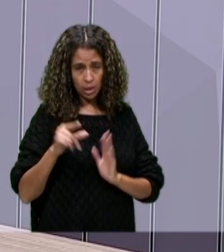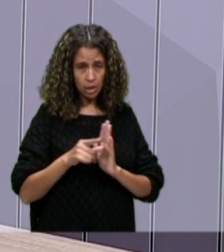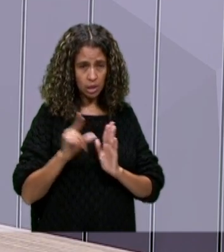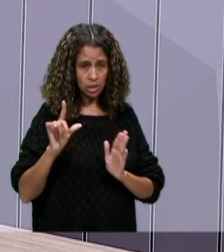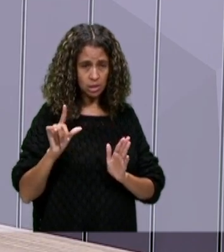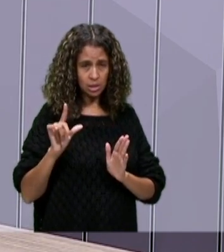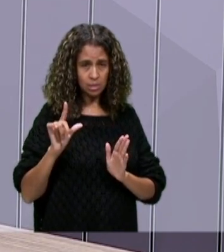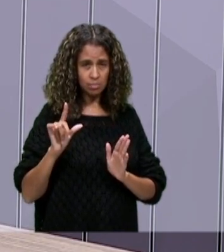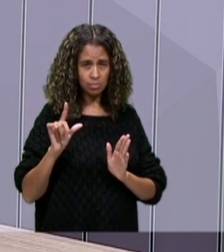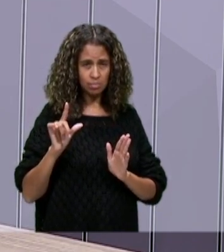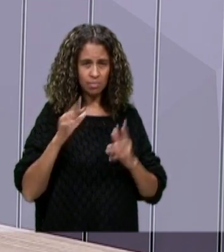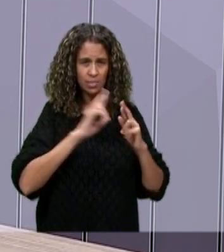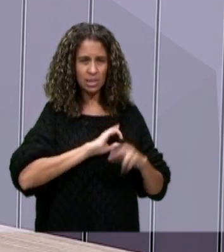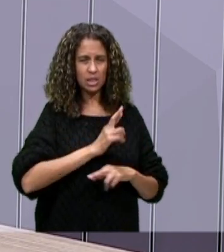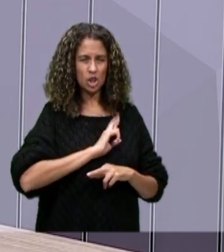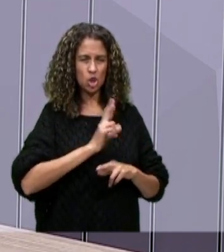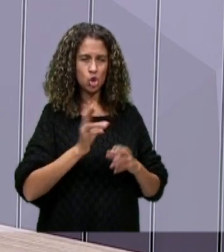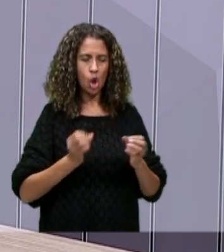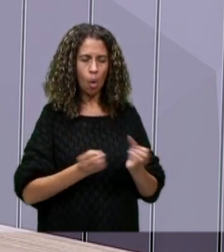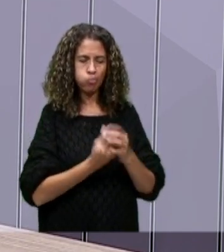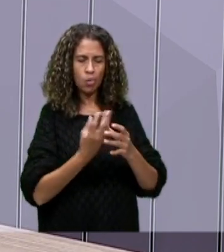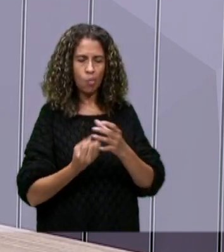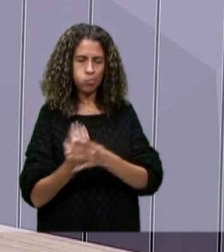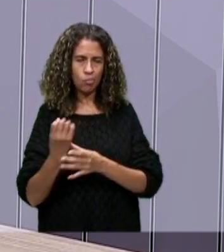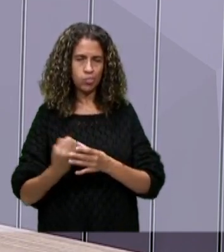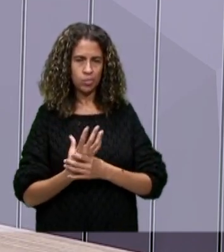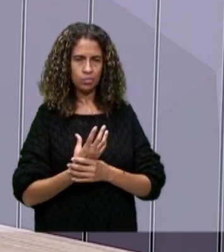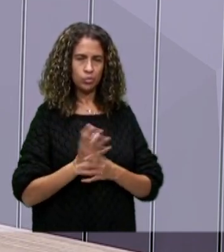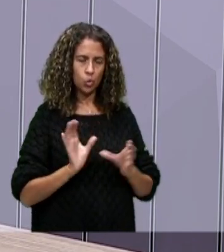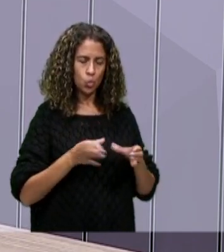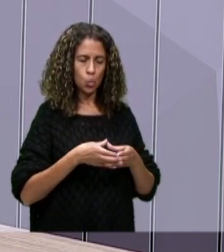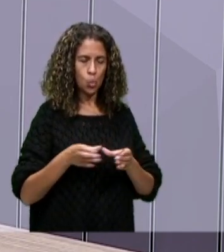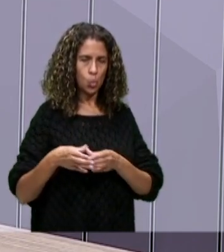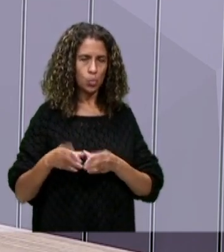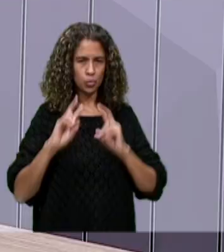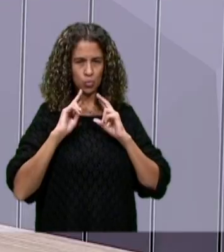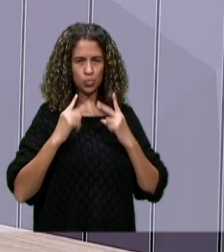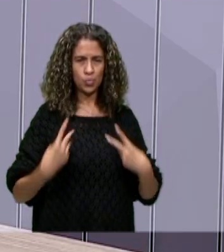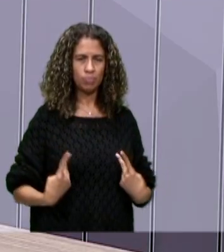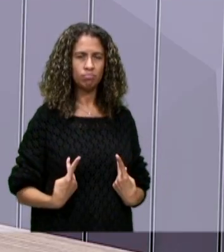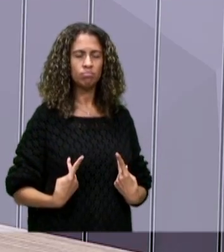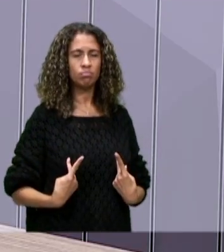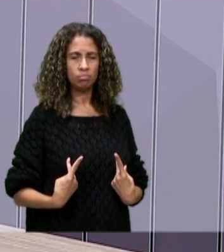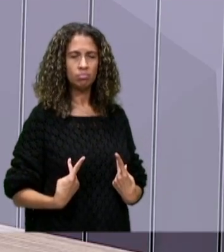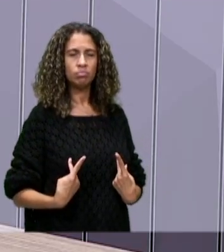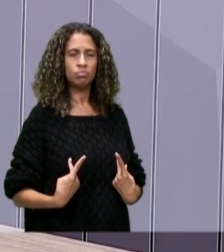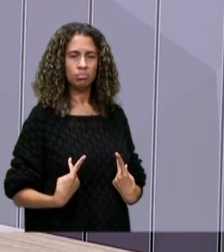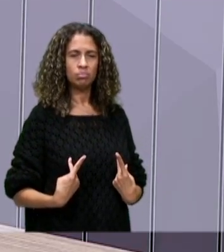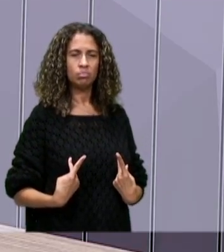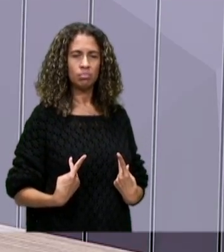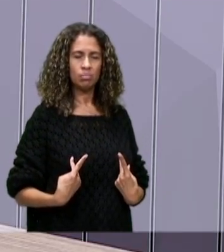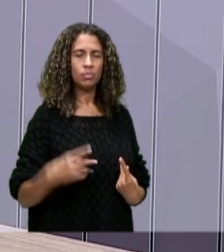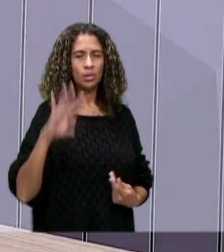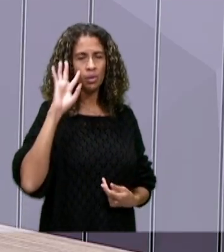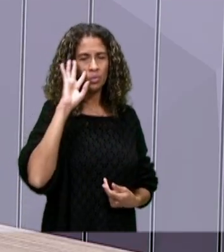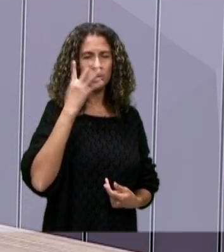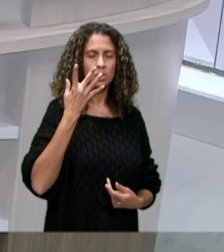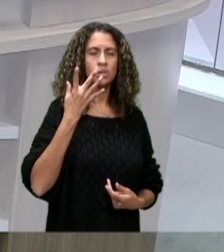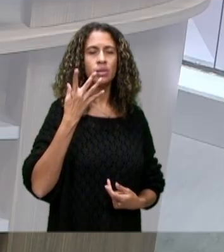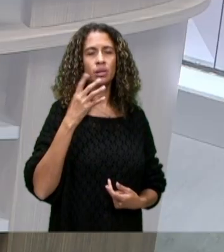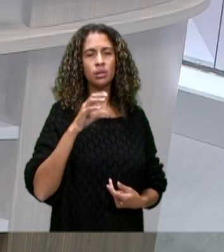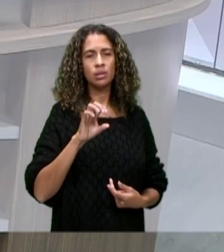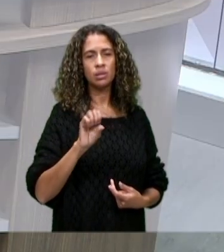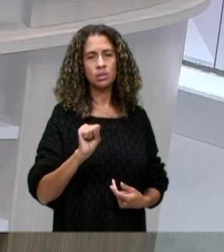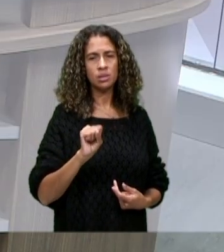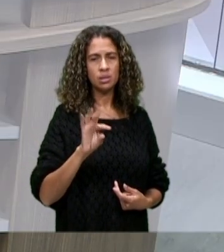das religiões serem formadas. Sim. E tal. São os primeiros núcleos humanos que se organizaram em torno ali de Stonehenge.